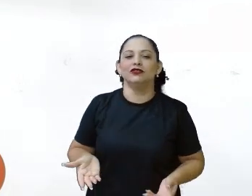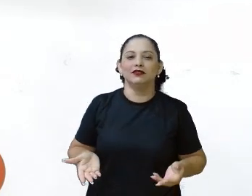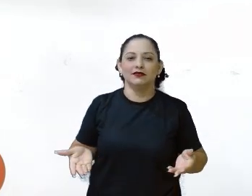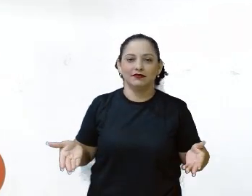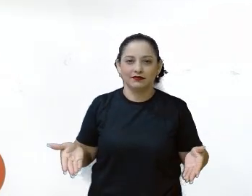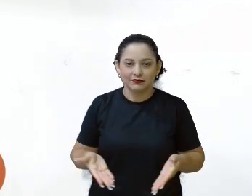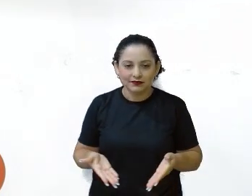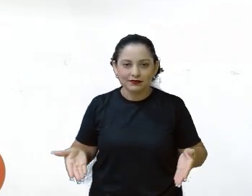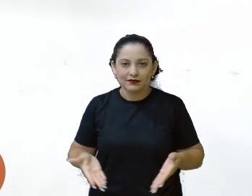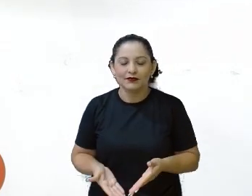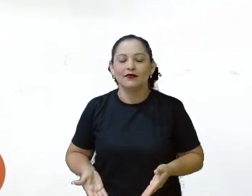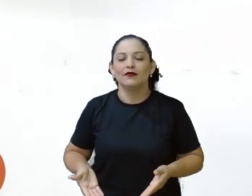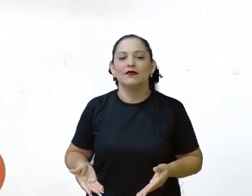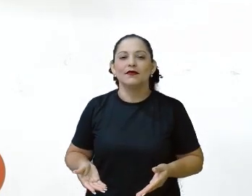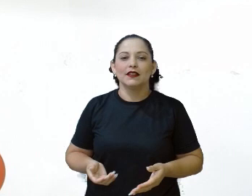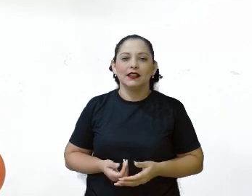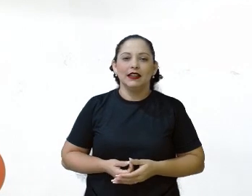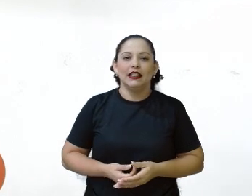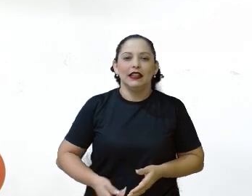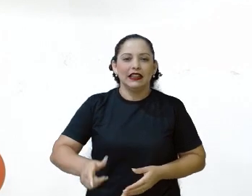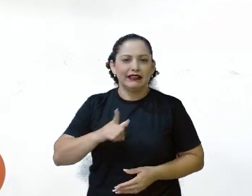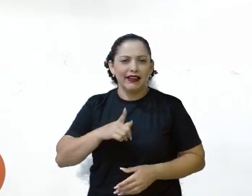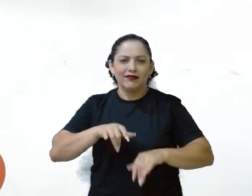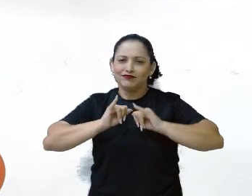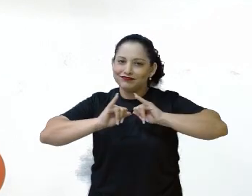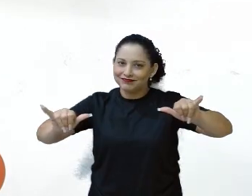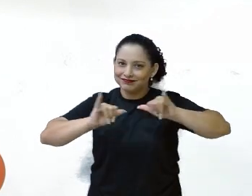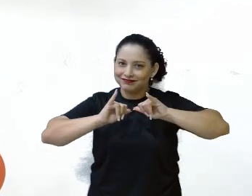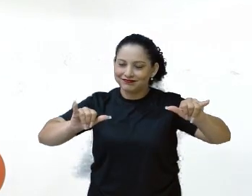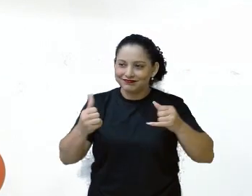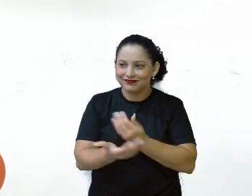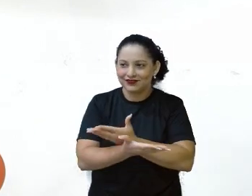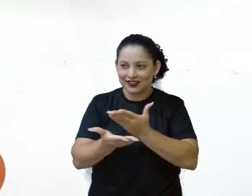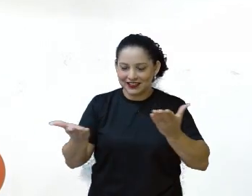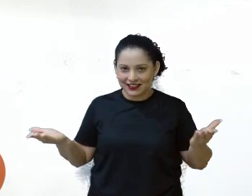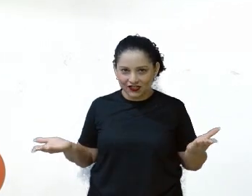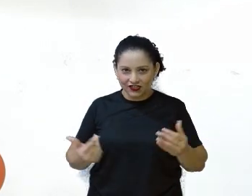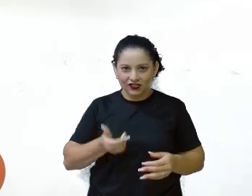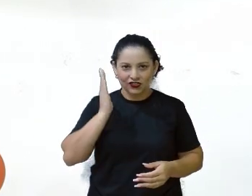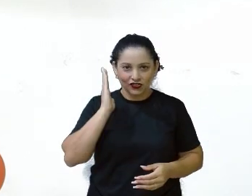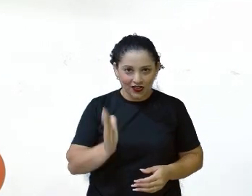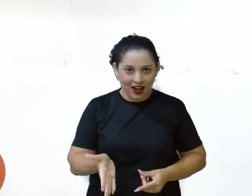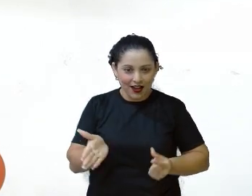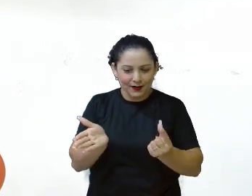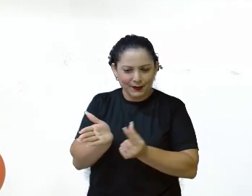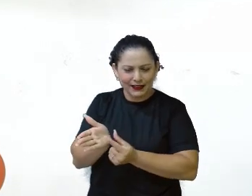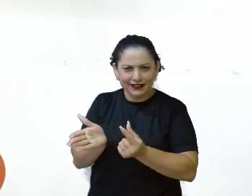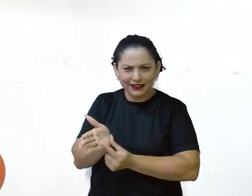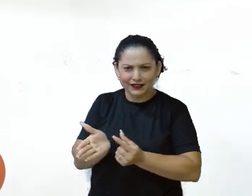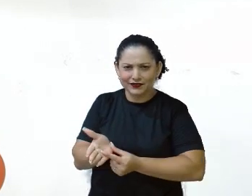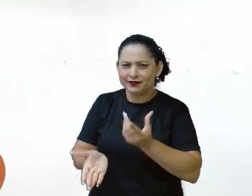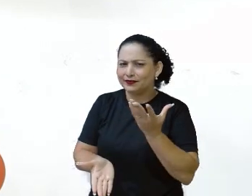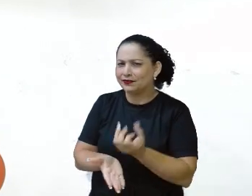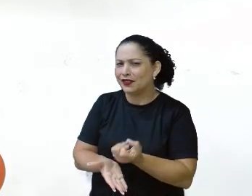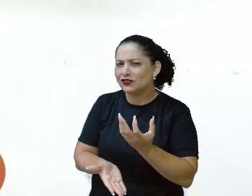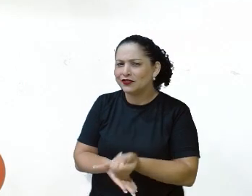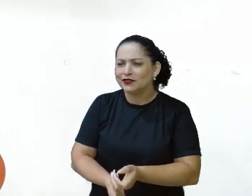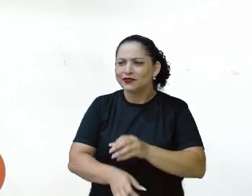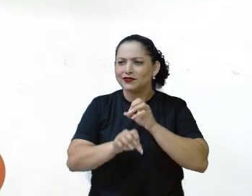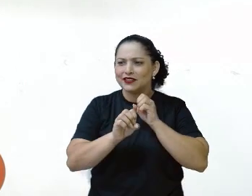aula, né? Eu tenho alguns recadinhos para você. Já baixou o aplicativo do Educa